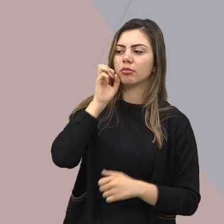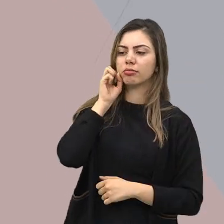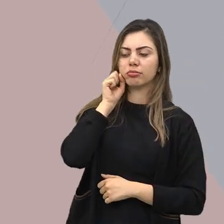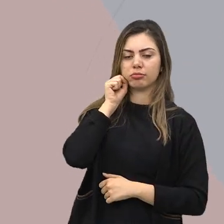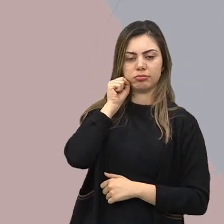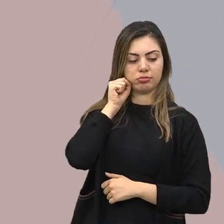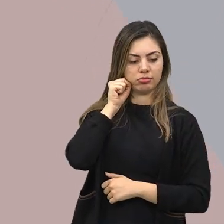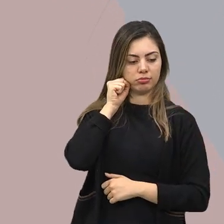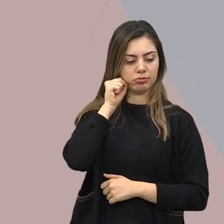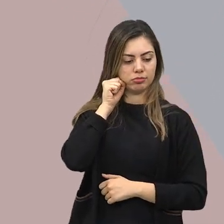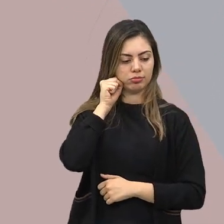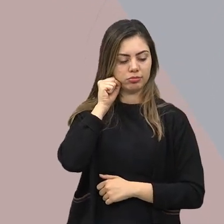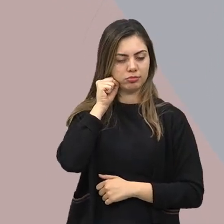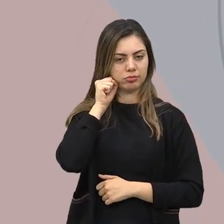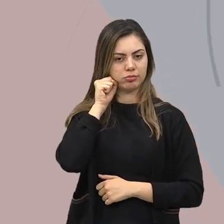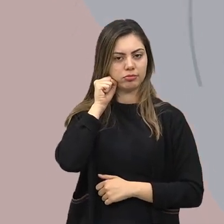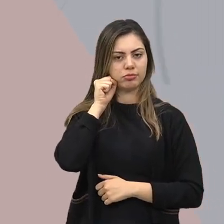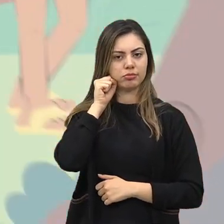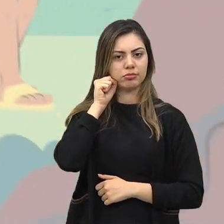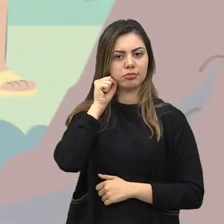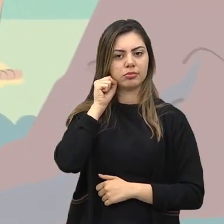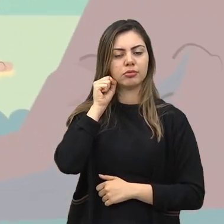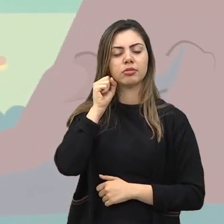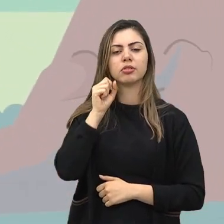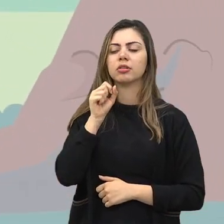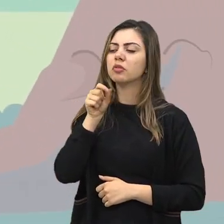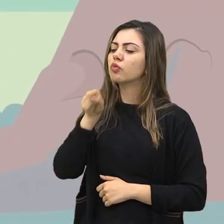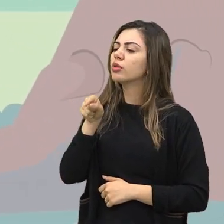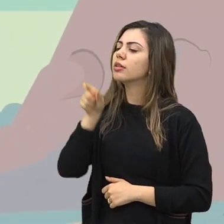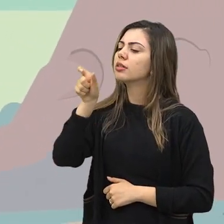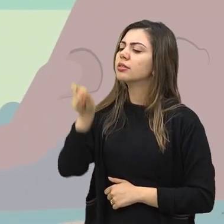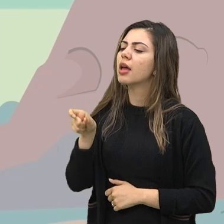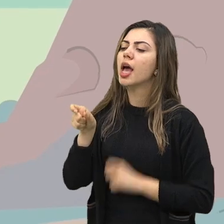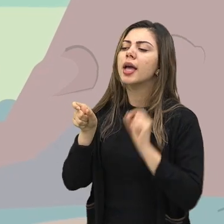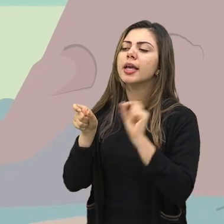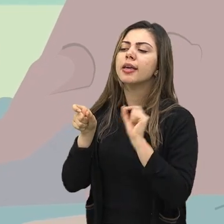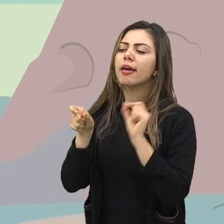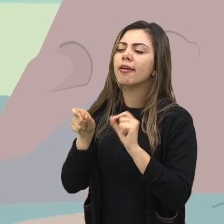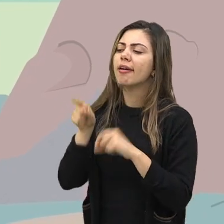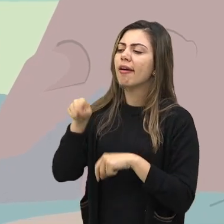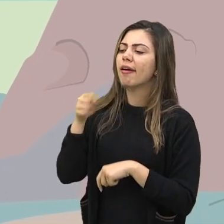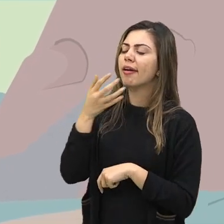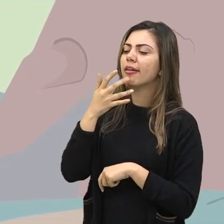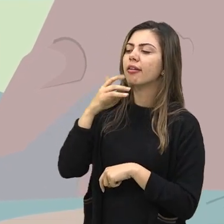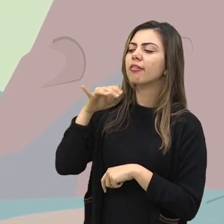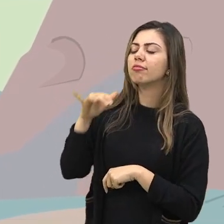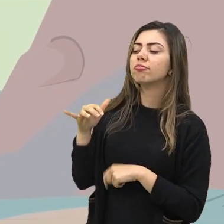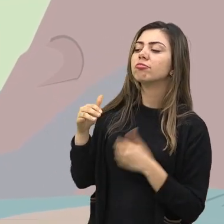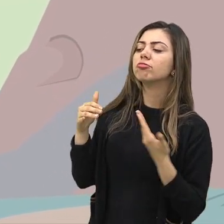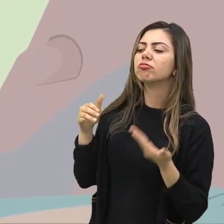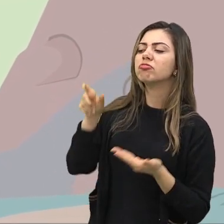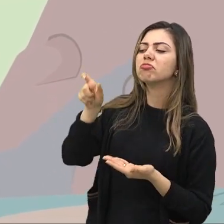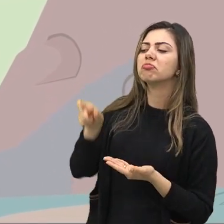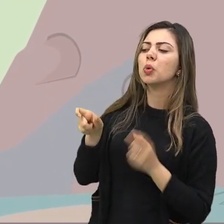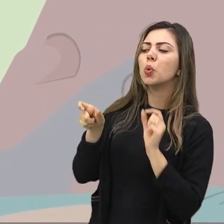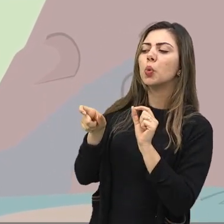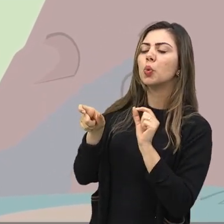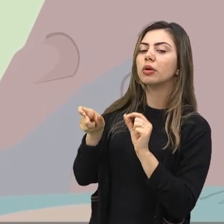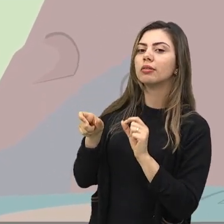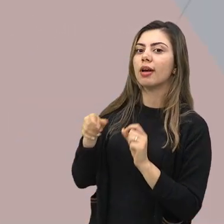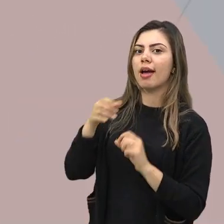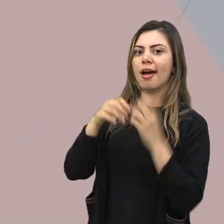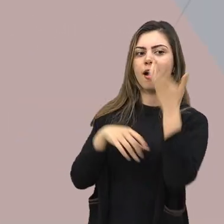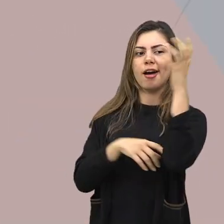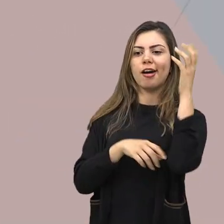suave sussurrou em sua mente. Quem és tu, criança da floresta? Perguntou a